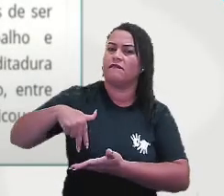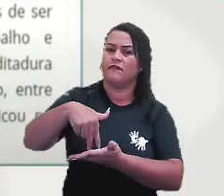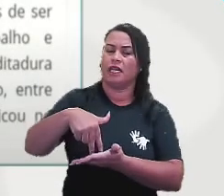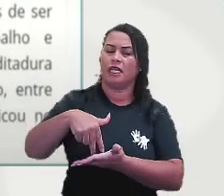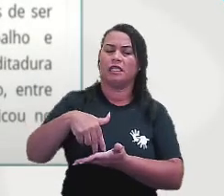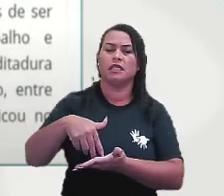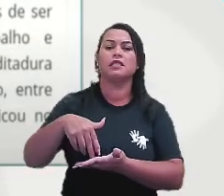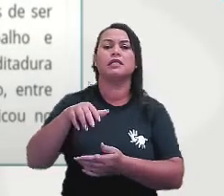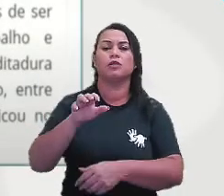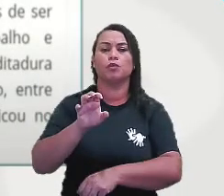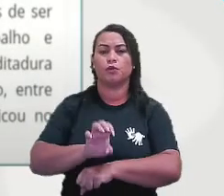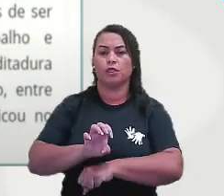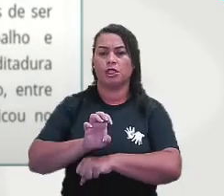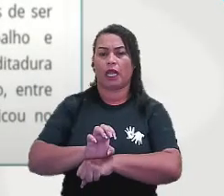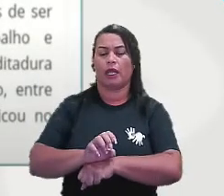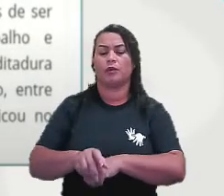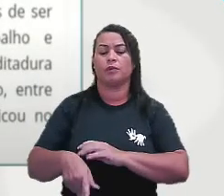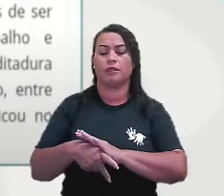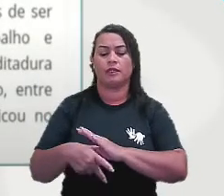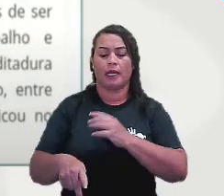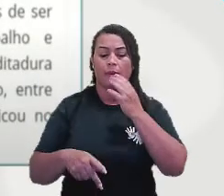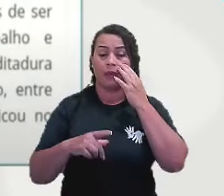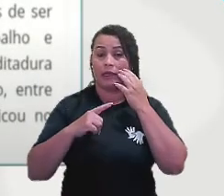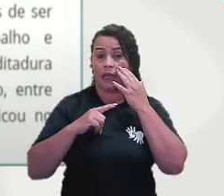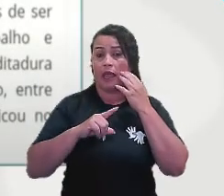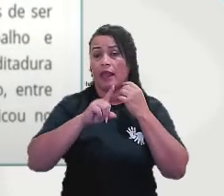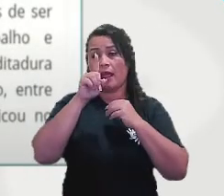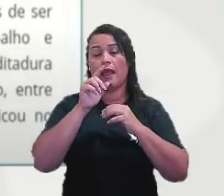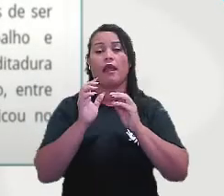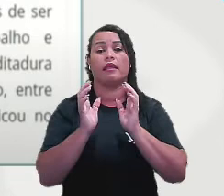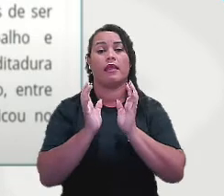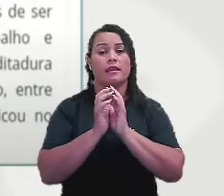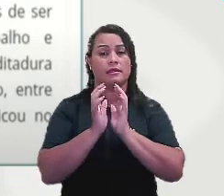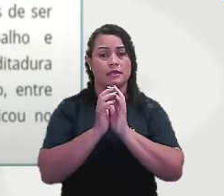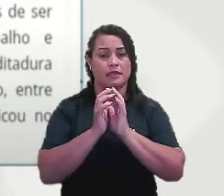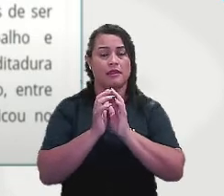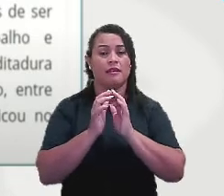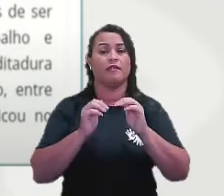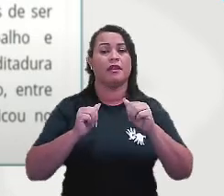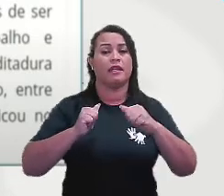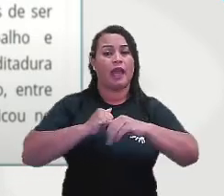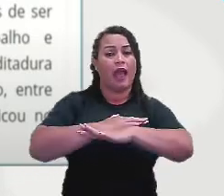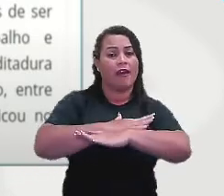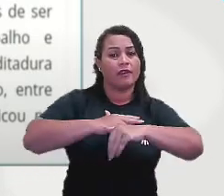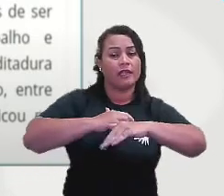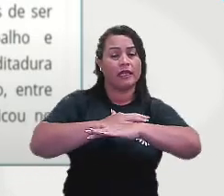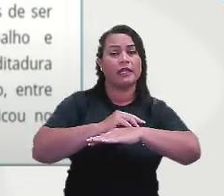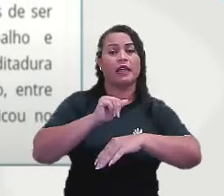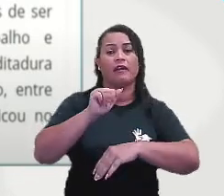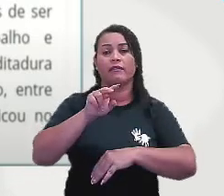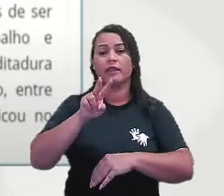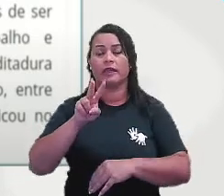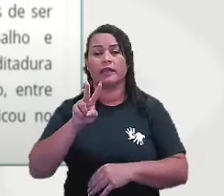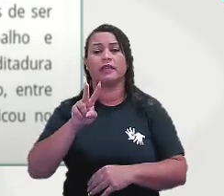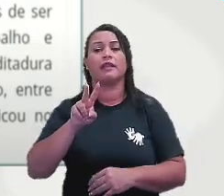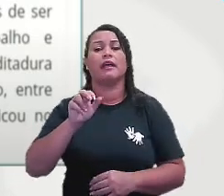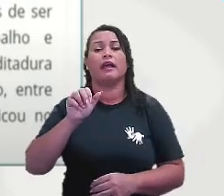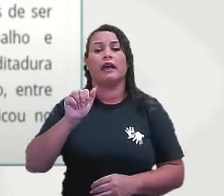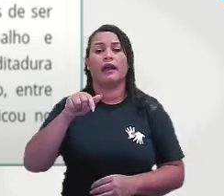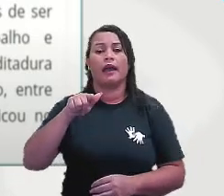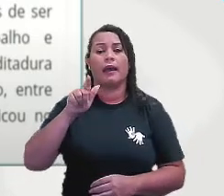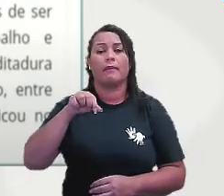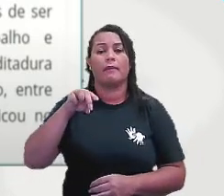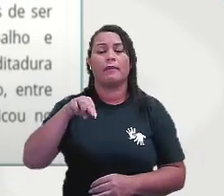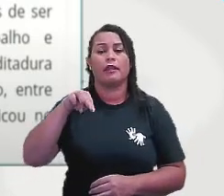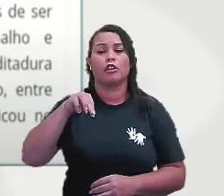aí a Avenida Agamenon Magalhães, lá no Recife, bem famosa e enorme, né? De extensão. Né?